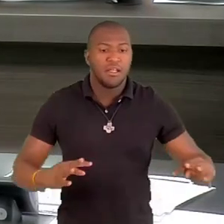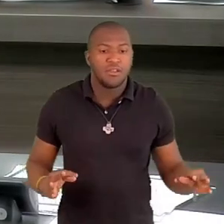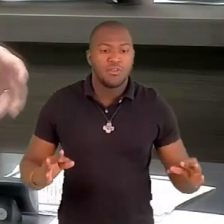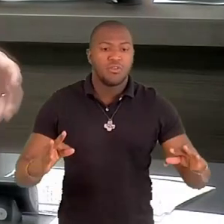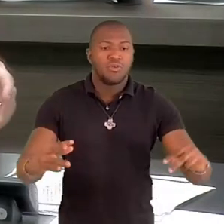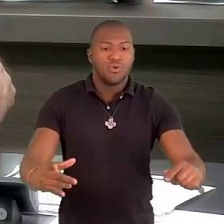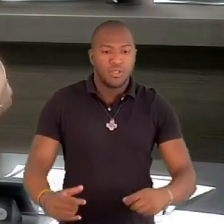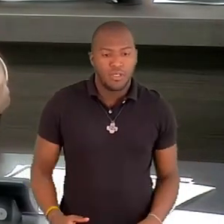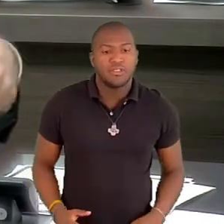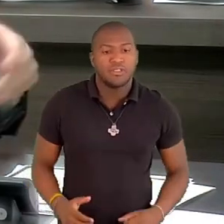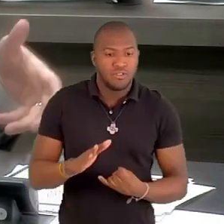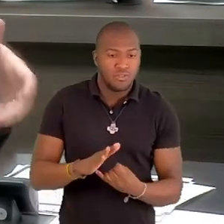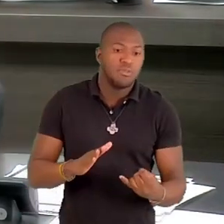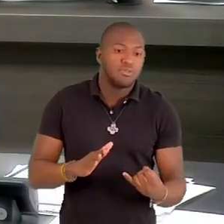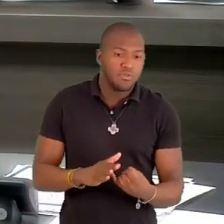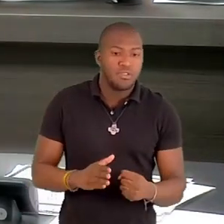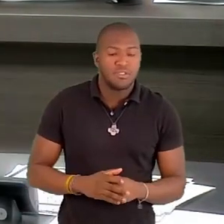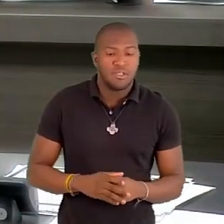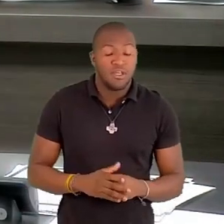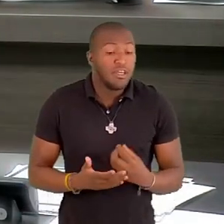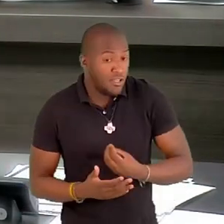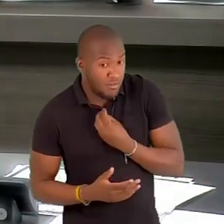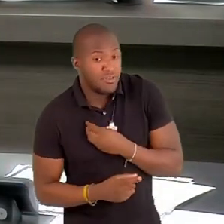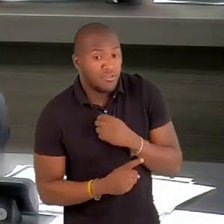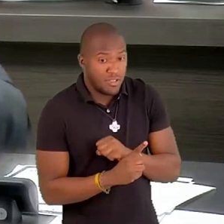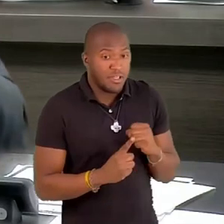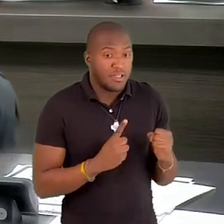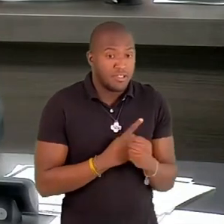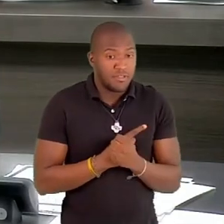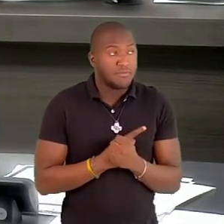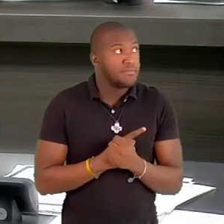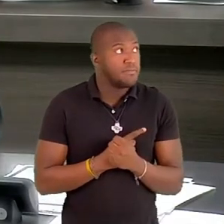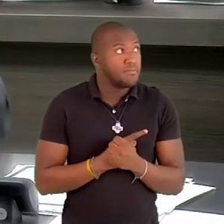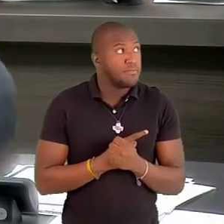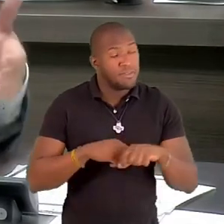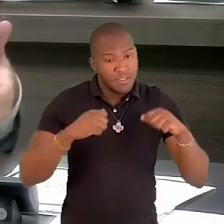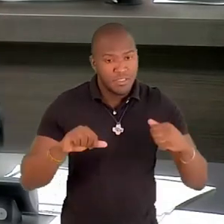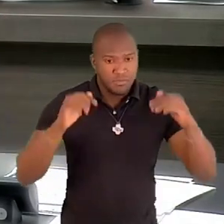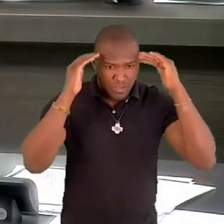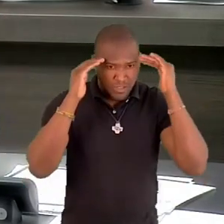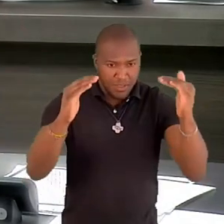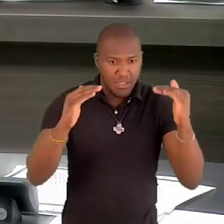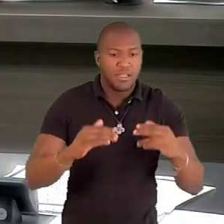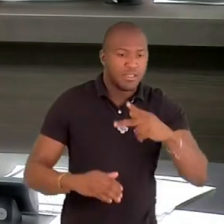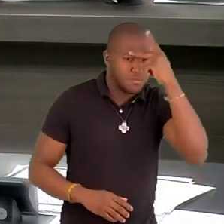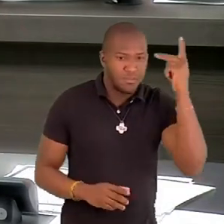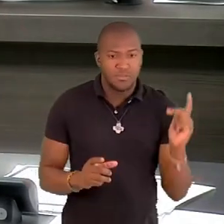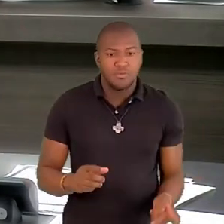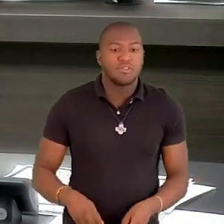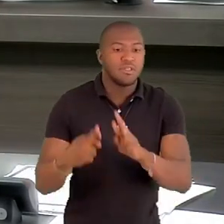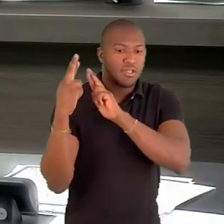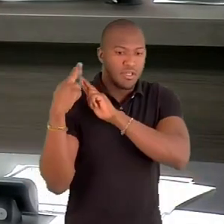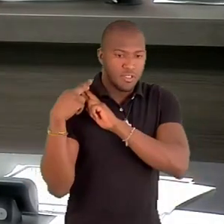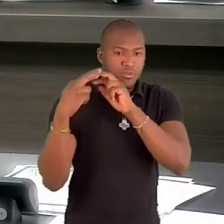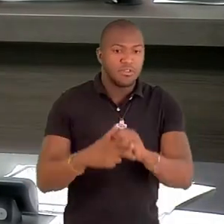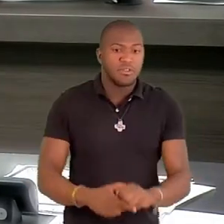a possibilidade de convivência social sem autoridade, e no momento que se destrói a autoridade,